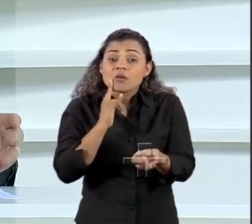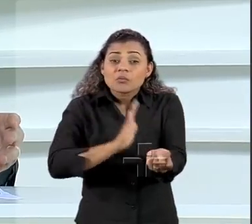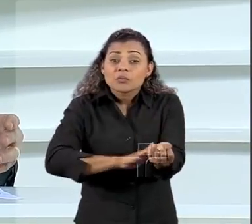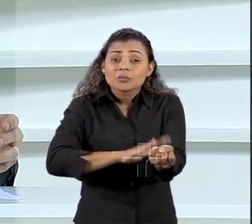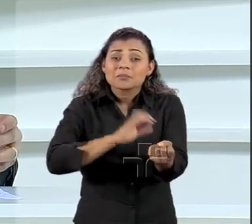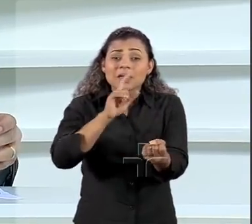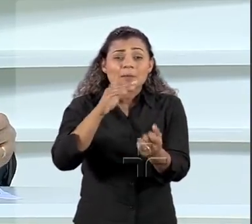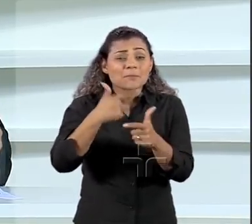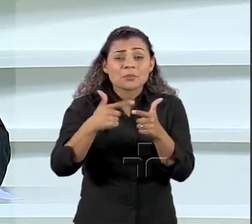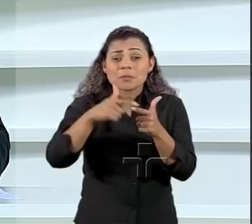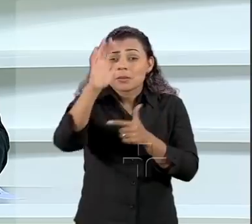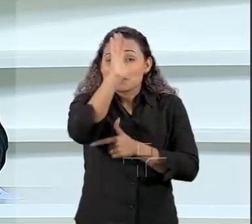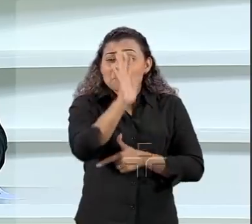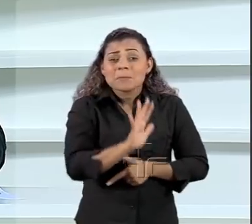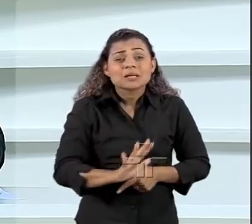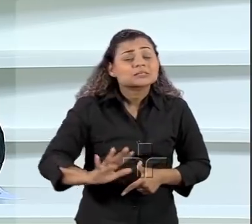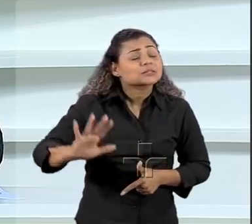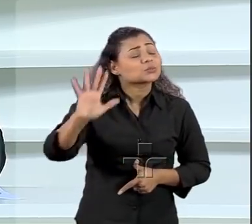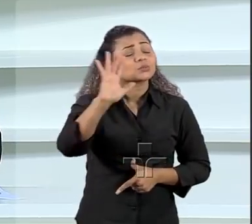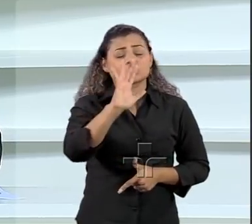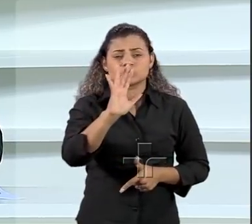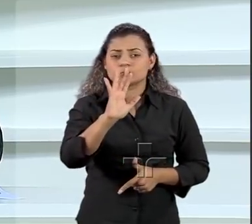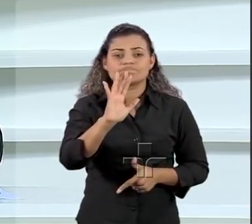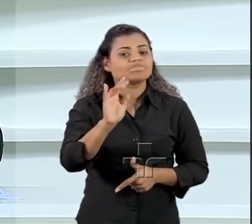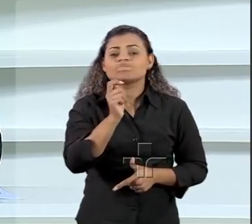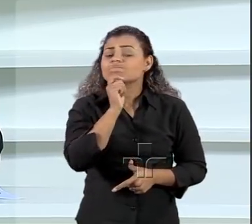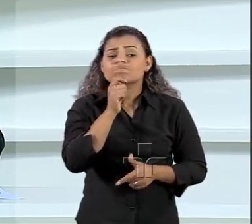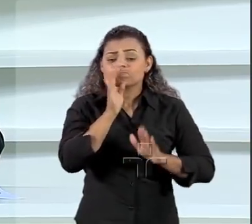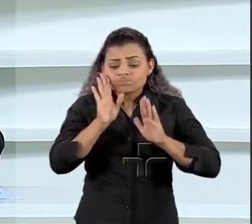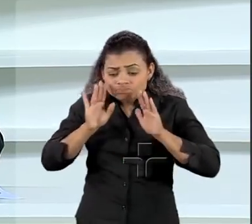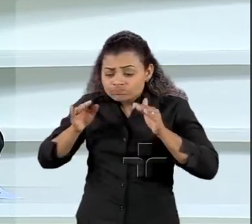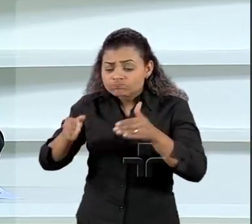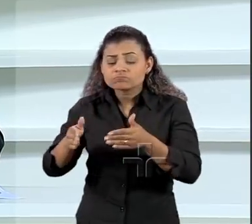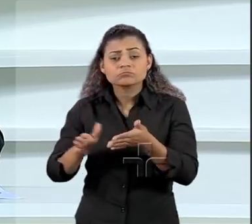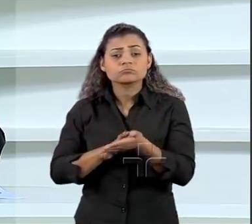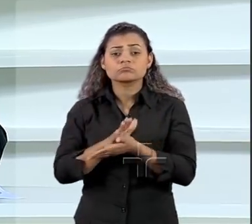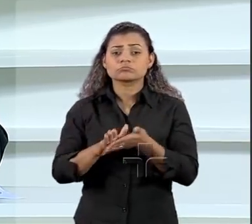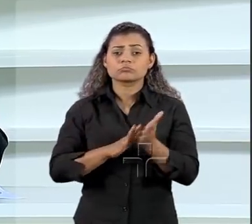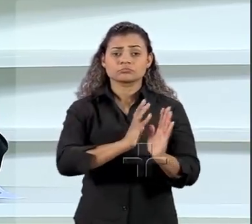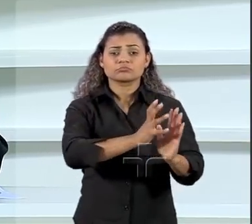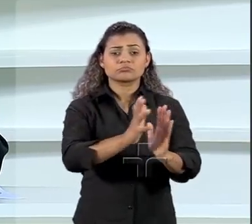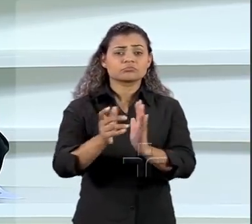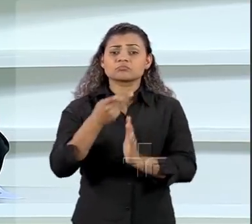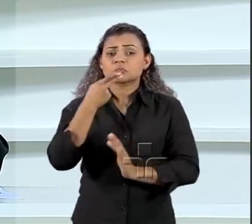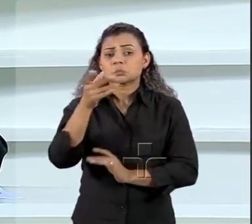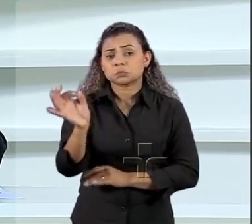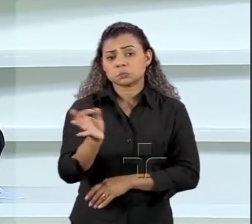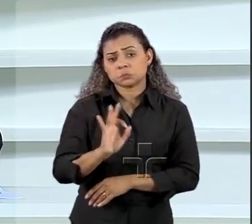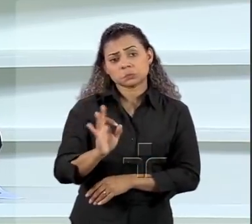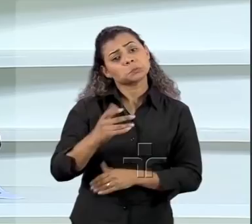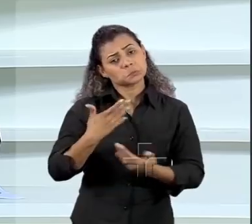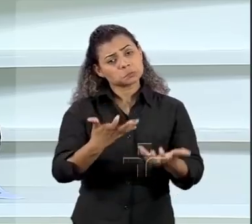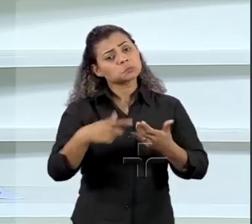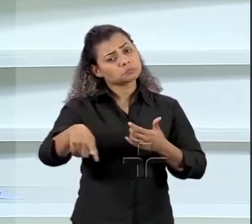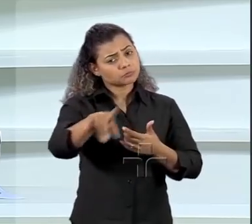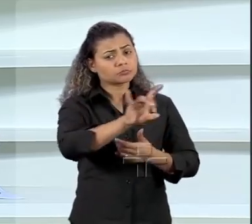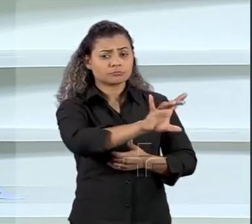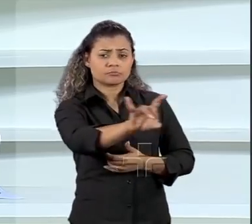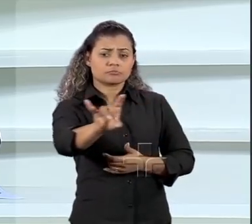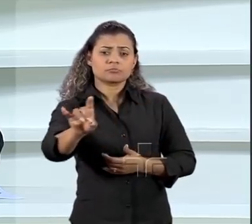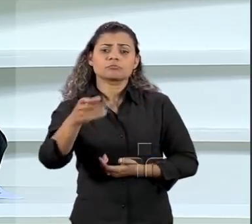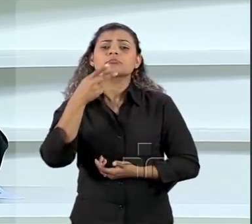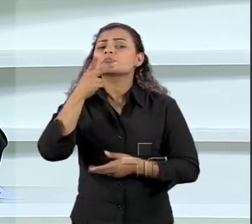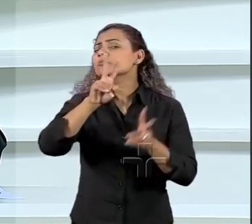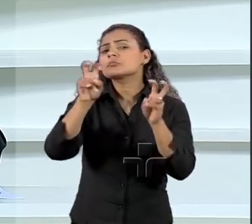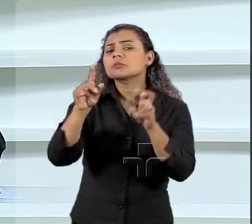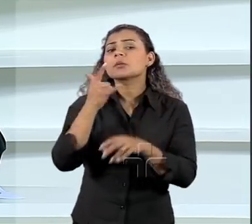nacional, não mereceu a atenção dos partidos. Então, eu gostaria que vocês tocassem na